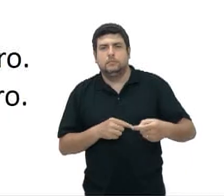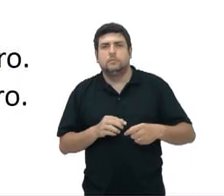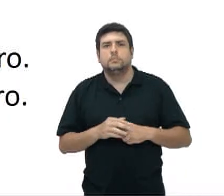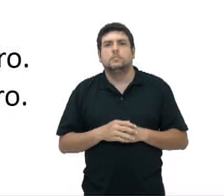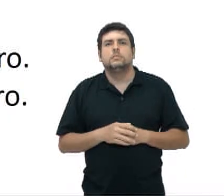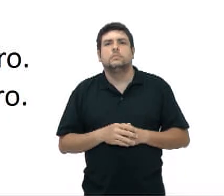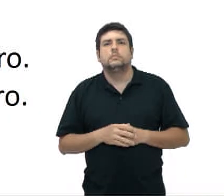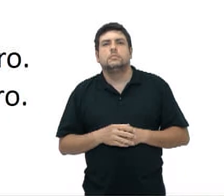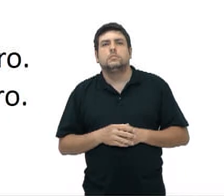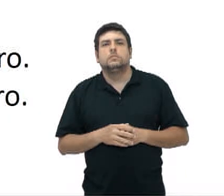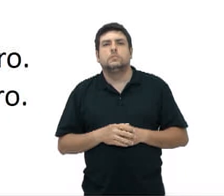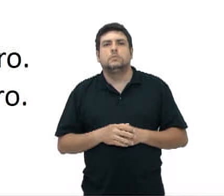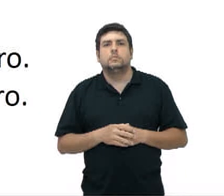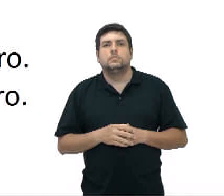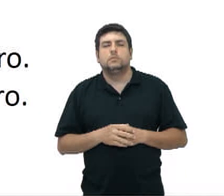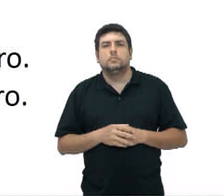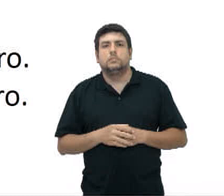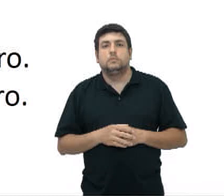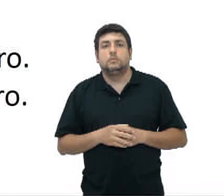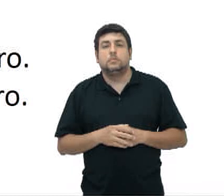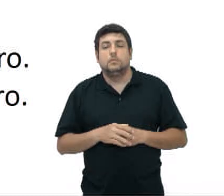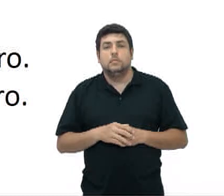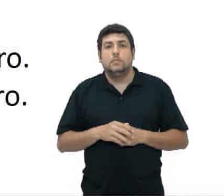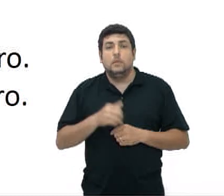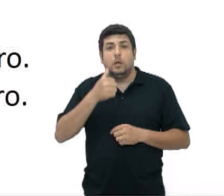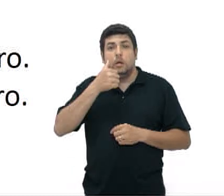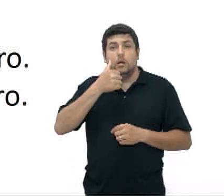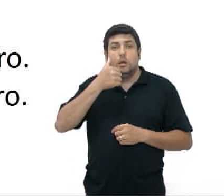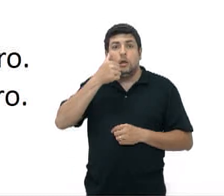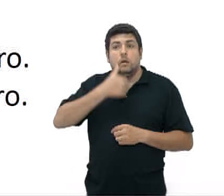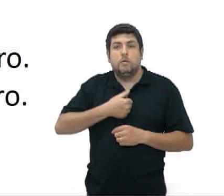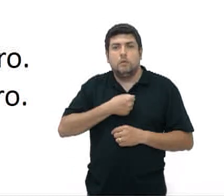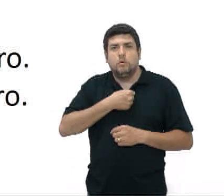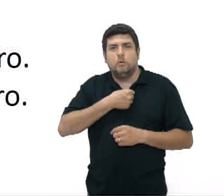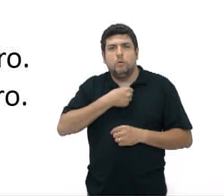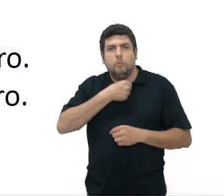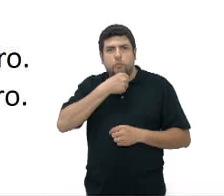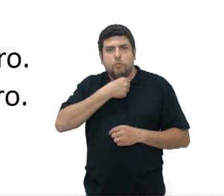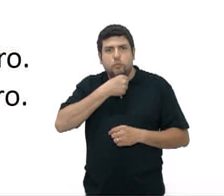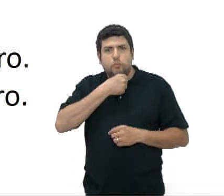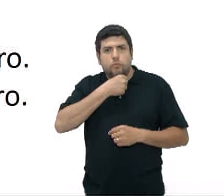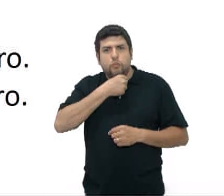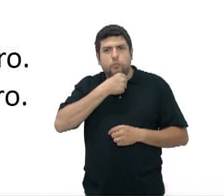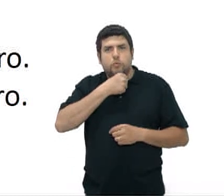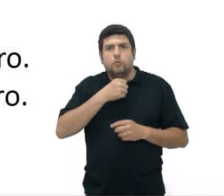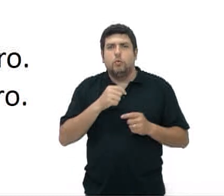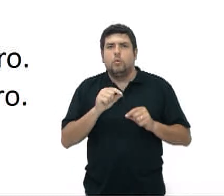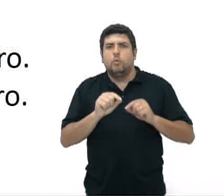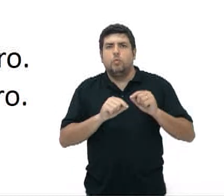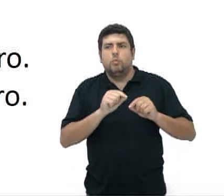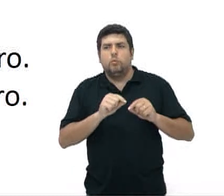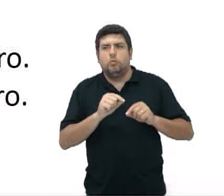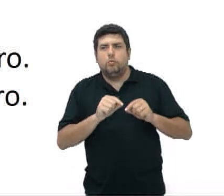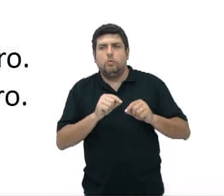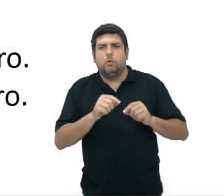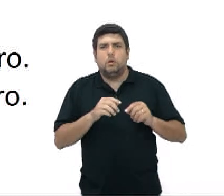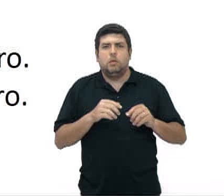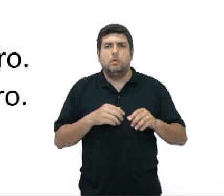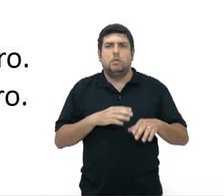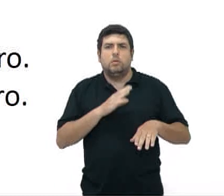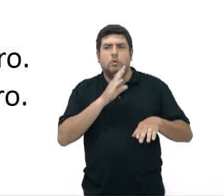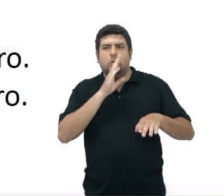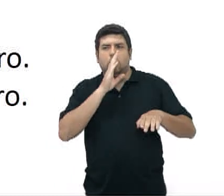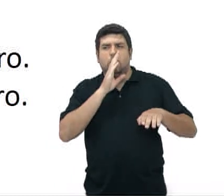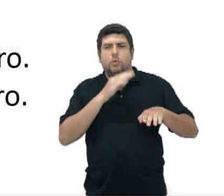Próximo exercício. Vovó Jocleide e seu neto, Gonofredo, estão inicialmente em repouso sobre uma pista de